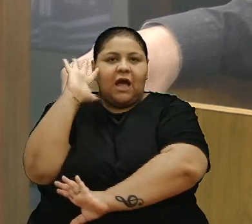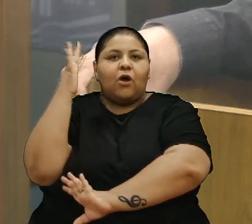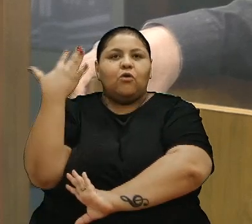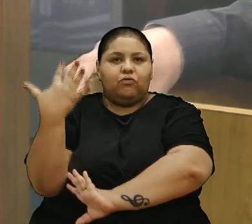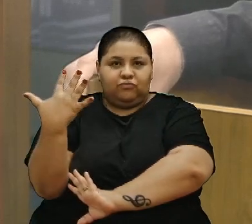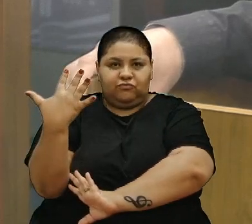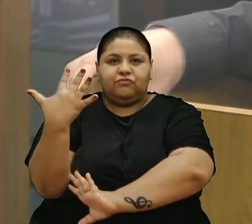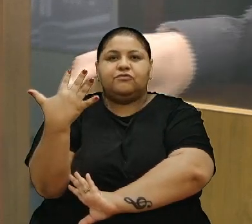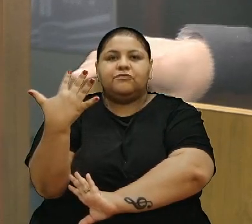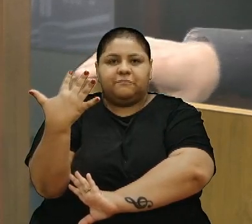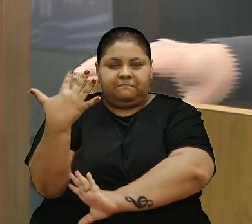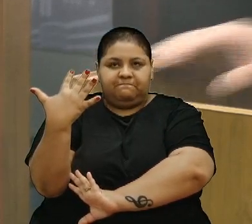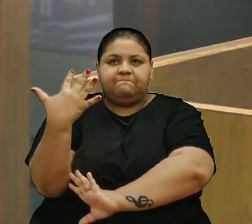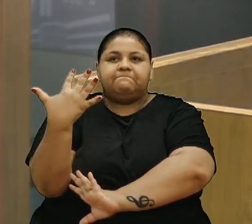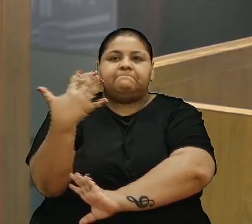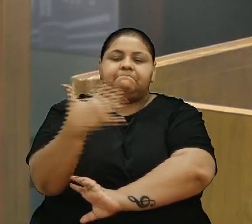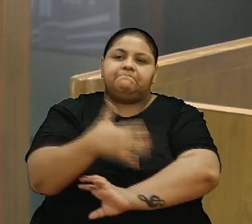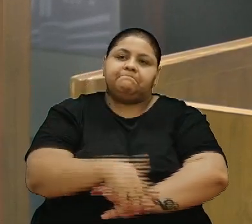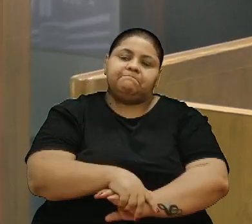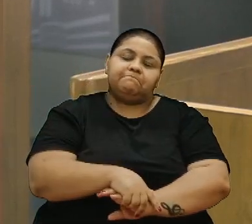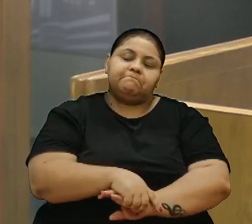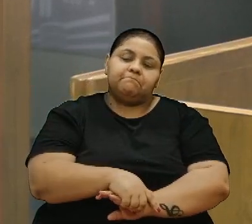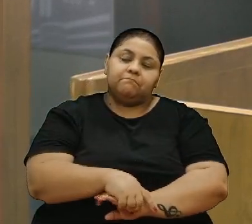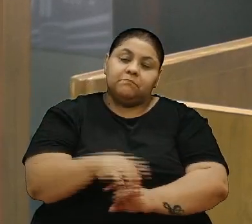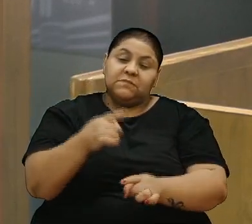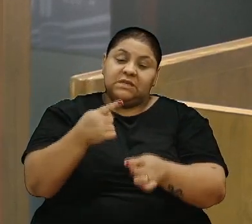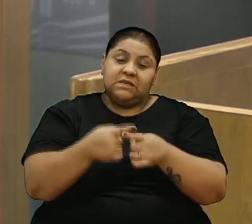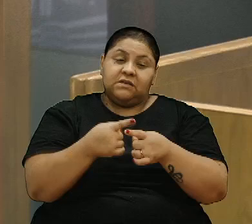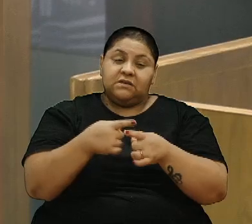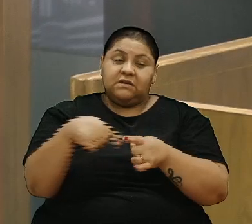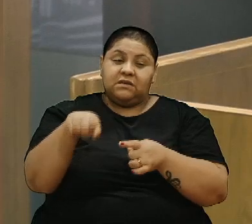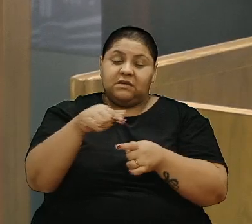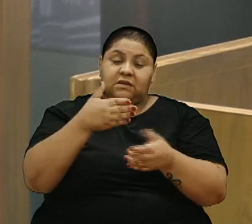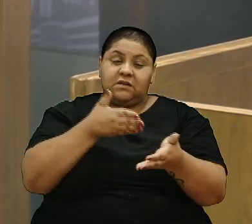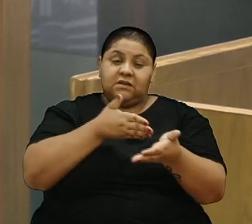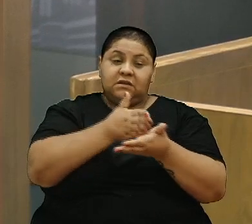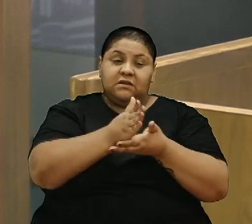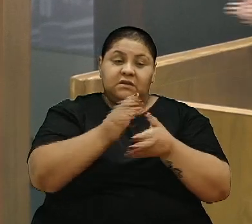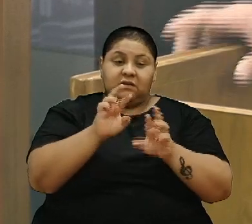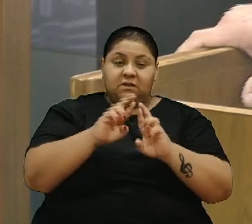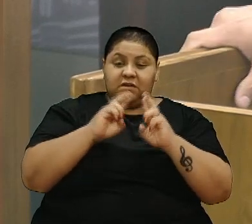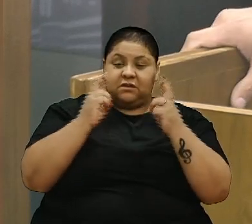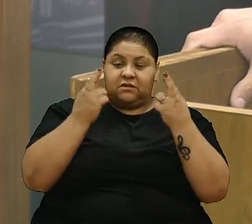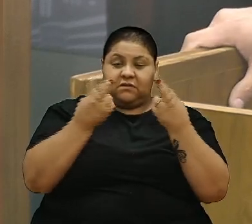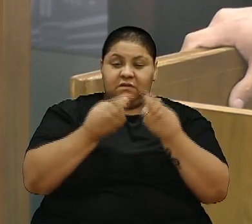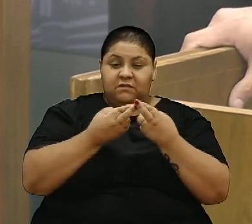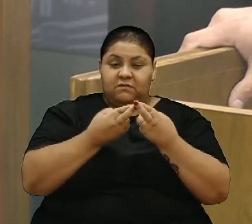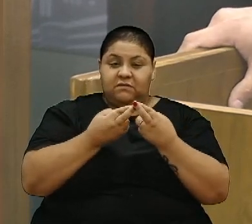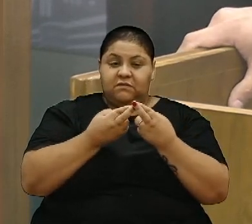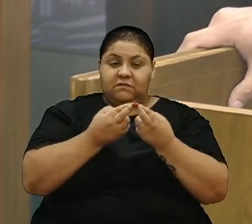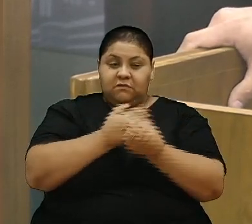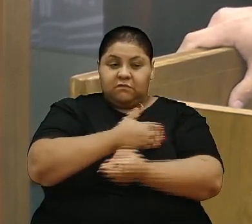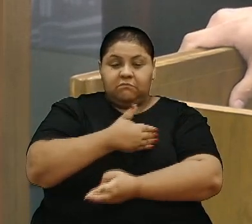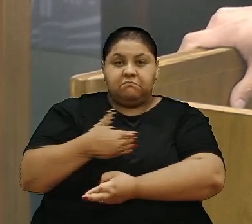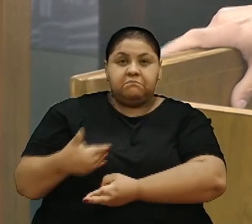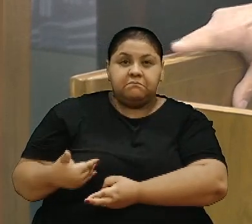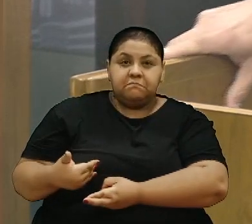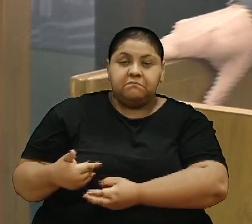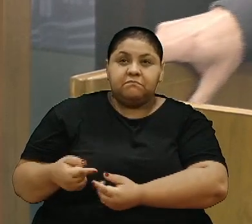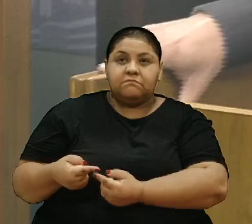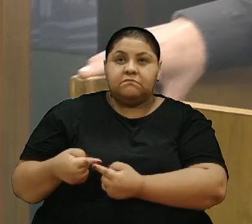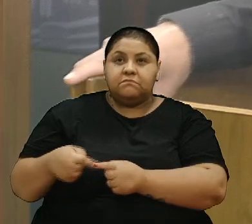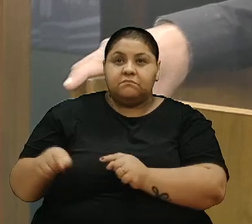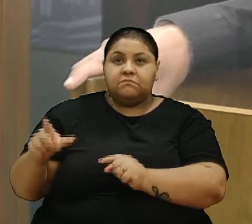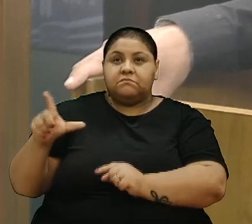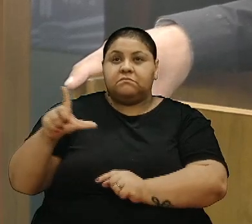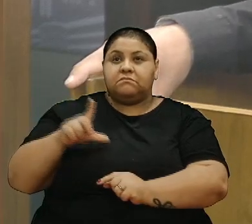aconteça, se torne realidade. Porque muitas vezes a gente participa de audiências públicas, reuniões públicas, mas